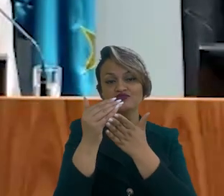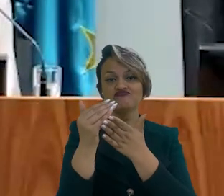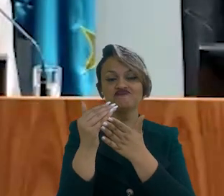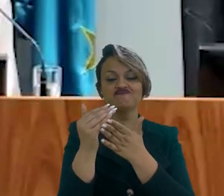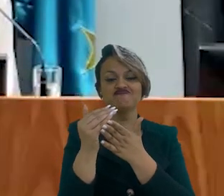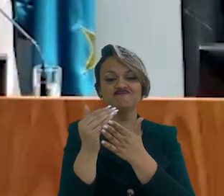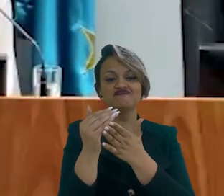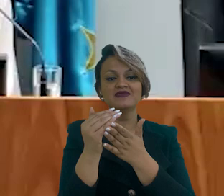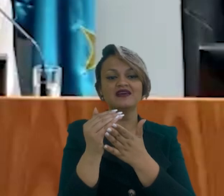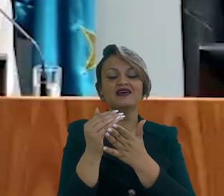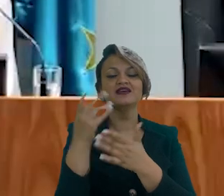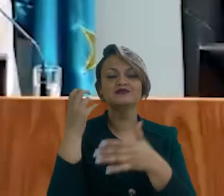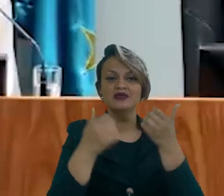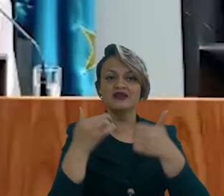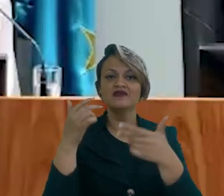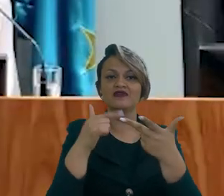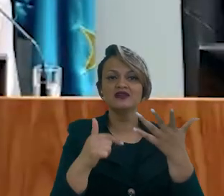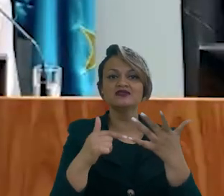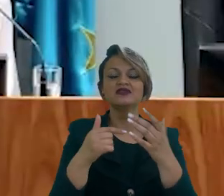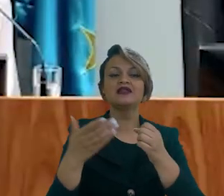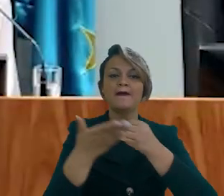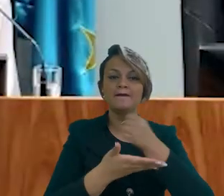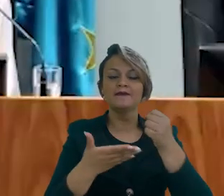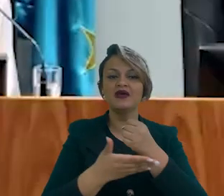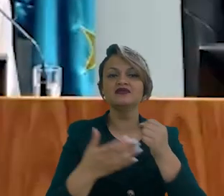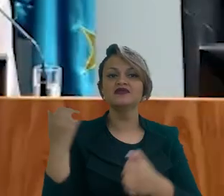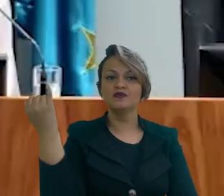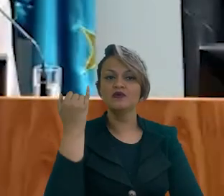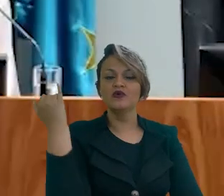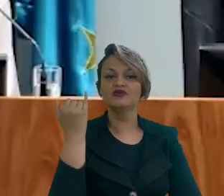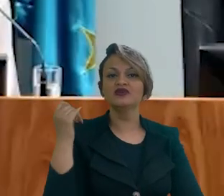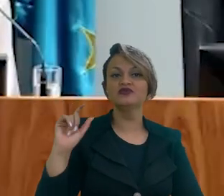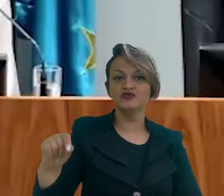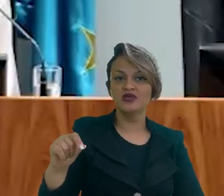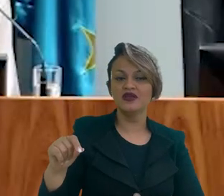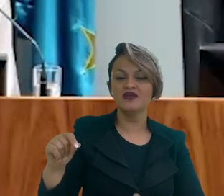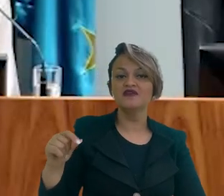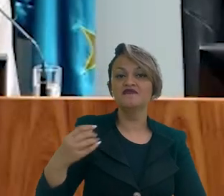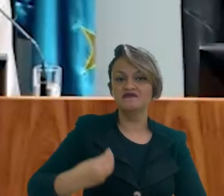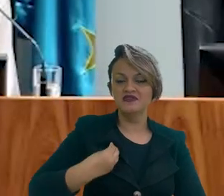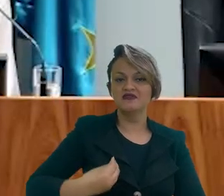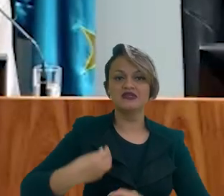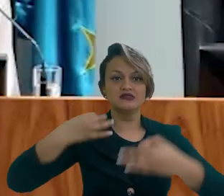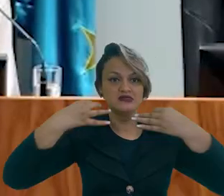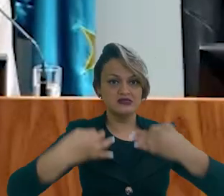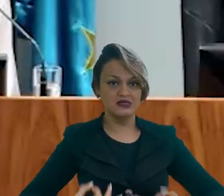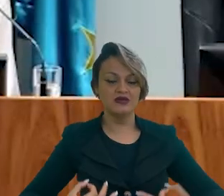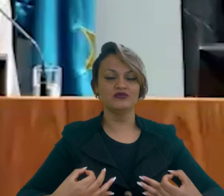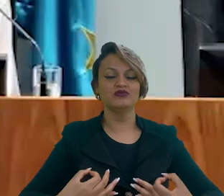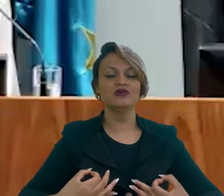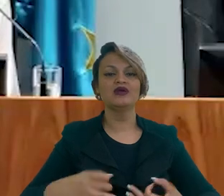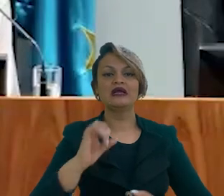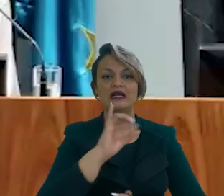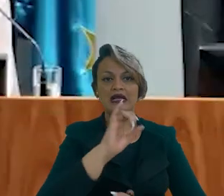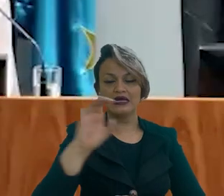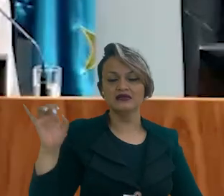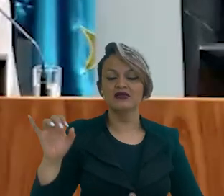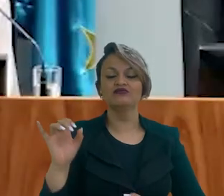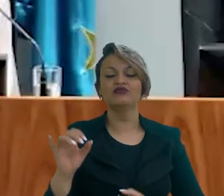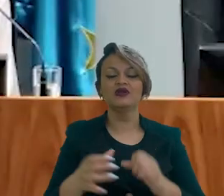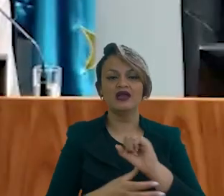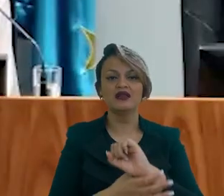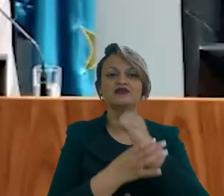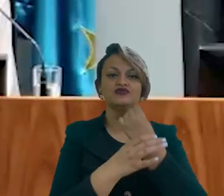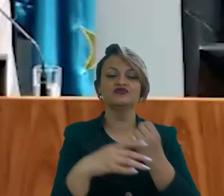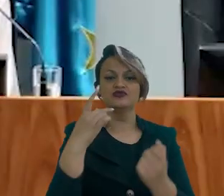Logo no início do gesto de Justiniano nós temos os três grandes princípios de Viver viver honestamente dar